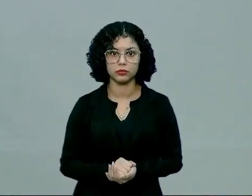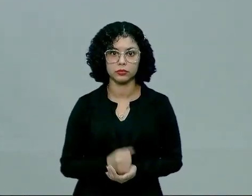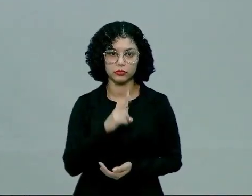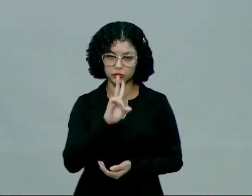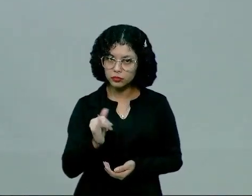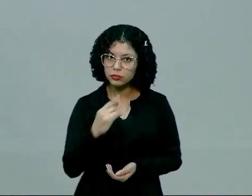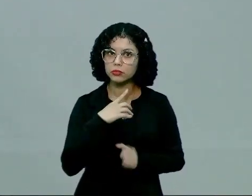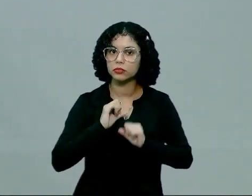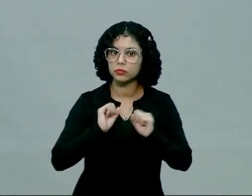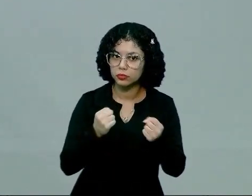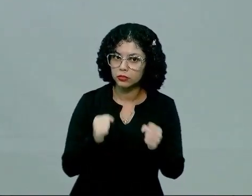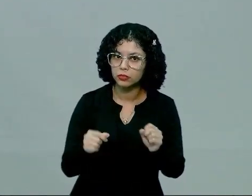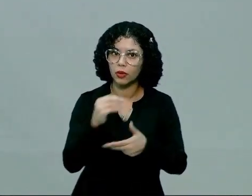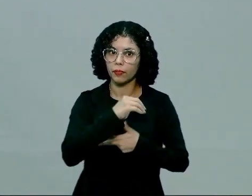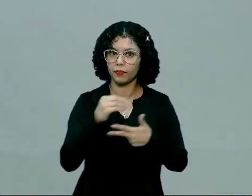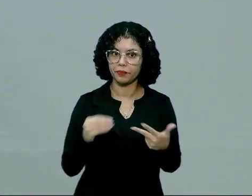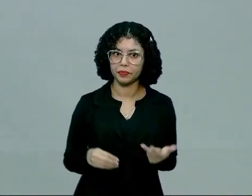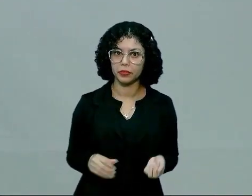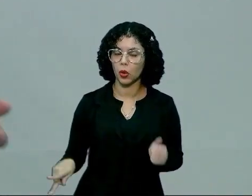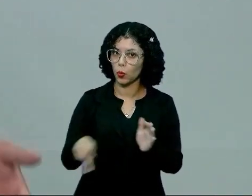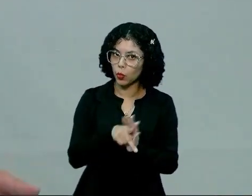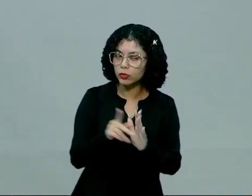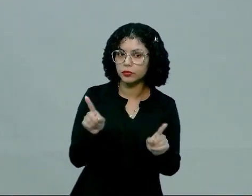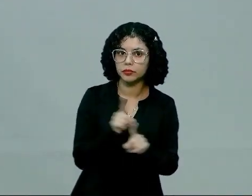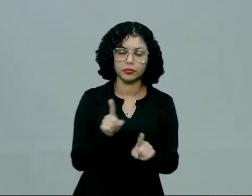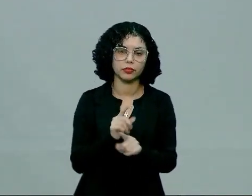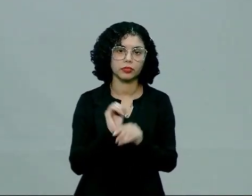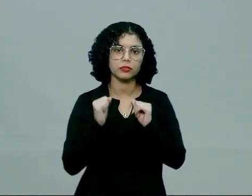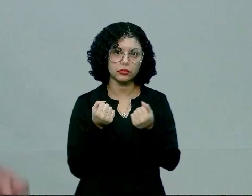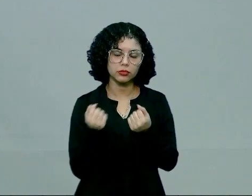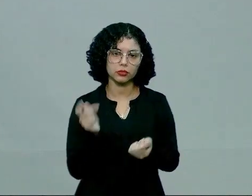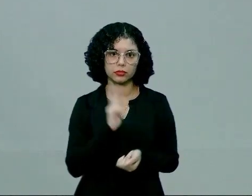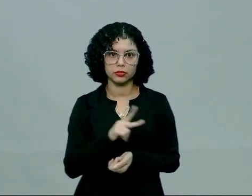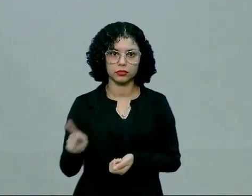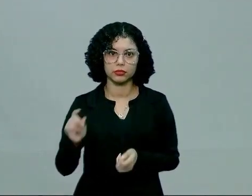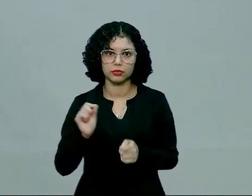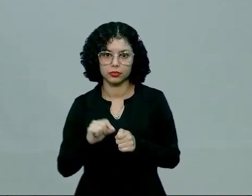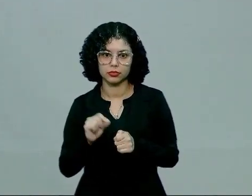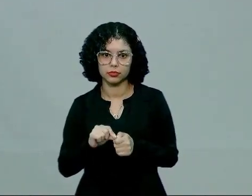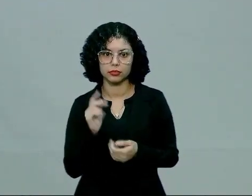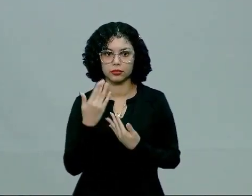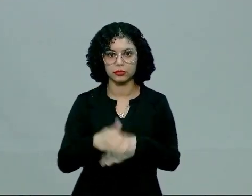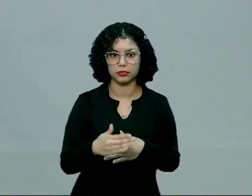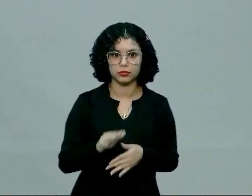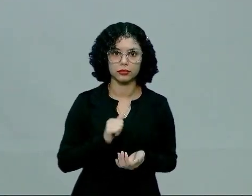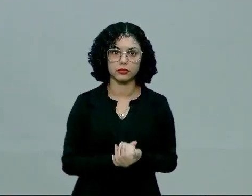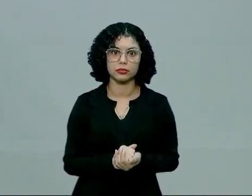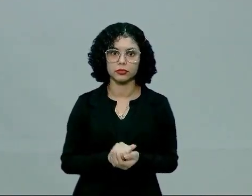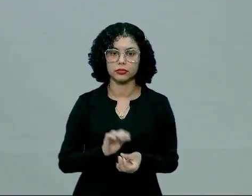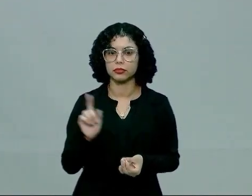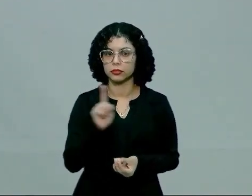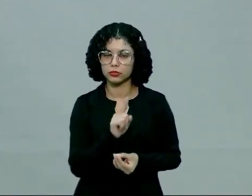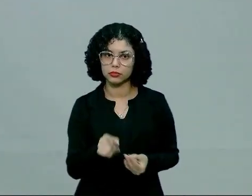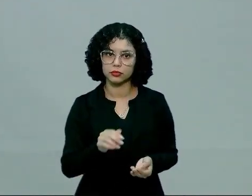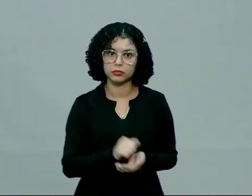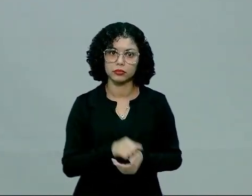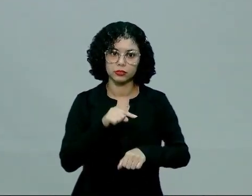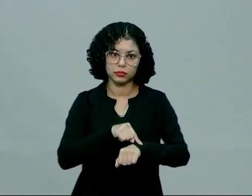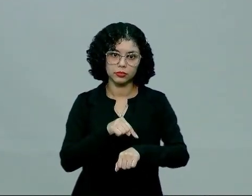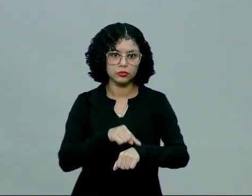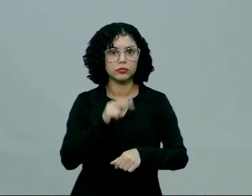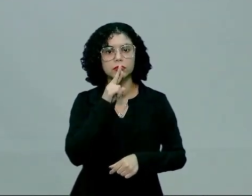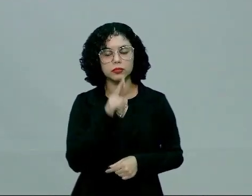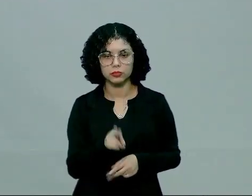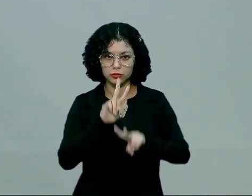vai cair atividade física no ENEM a atividade física não vai cair ah Professor quando eu estiver fazendo a minha prova a gente vai paraa quadro em um determinado momento